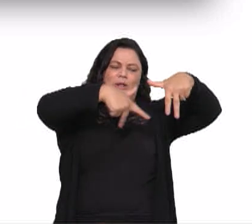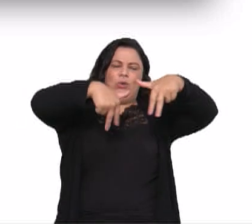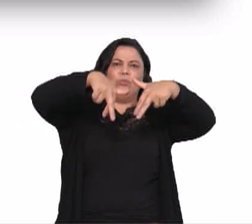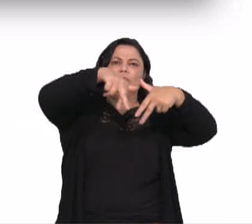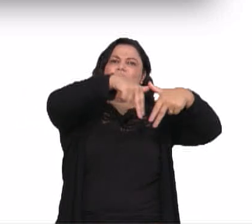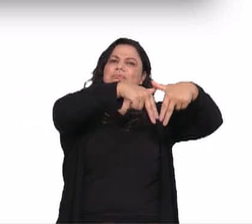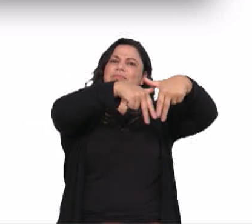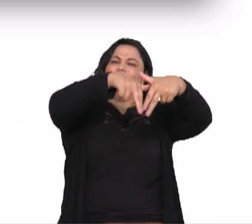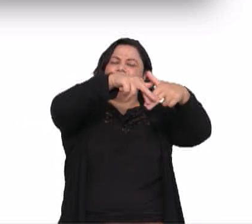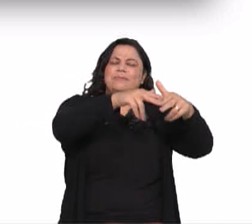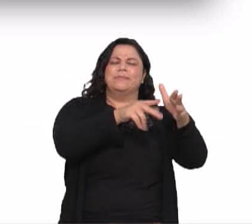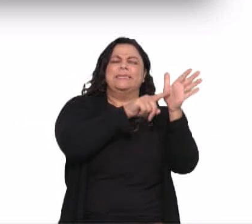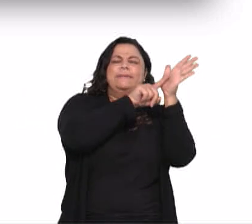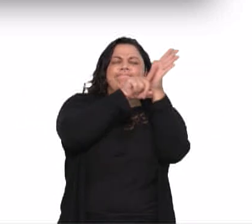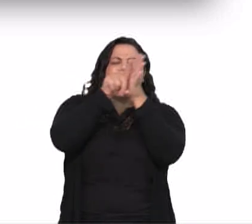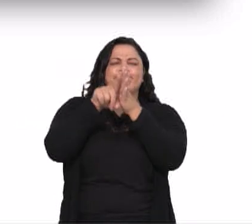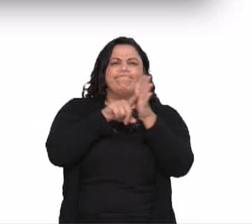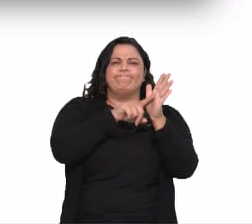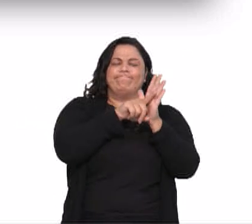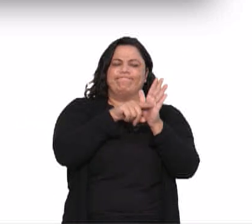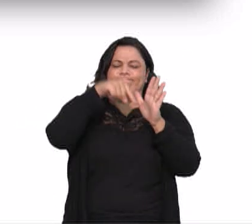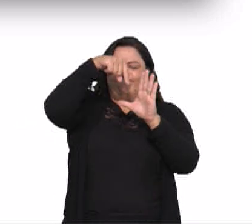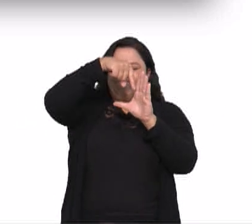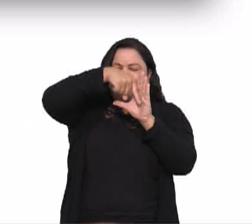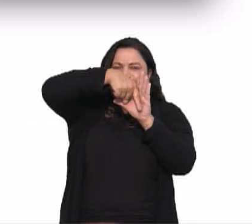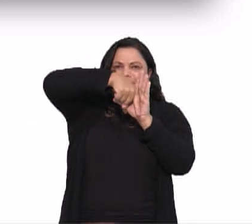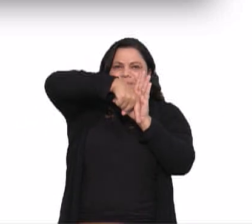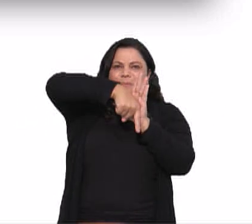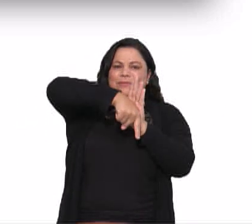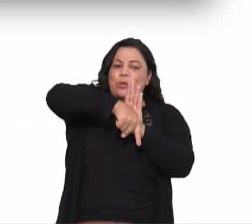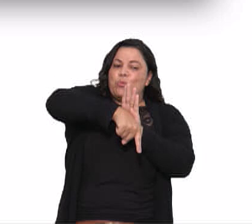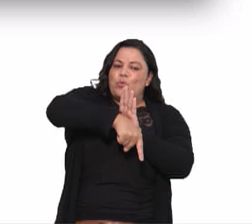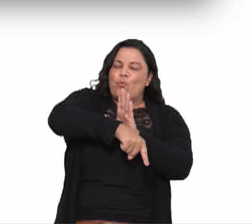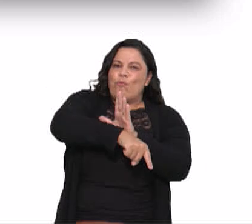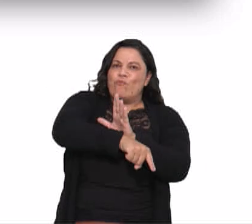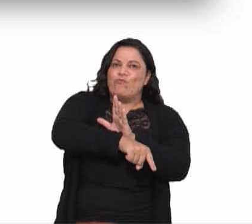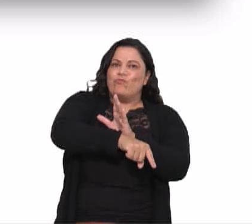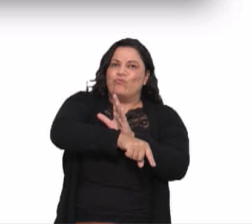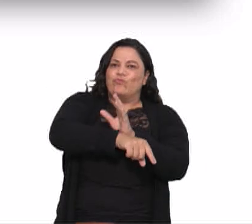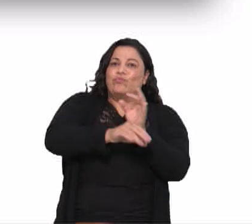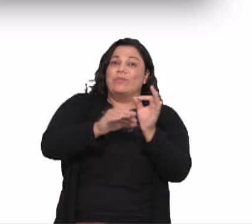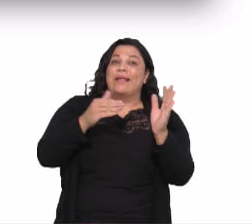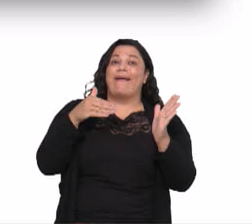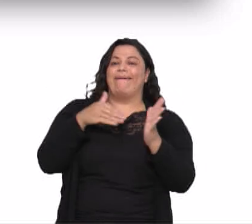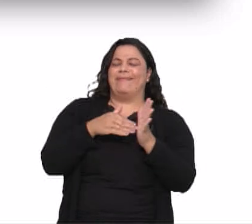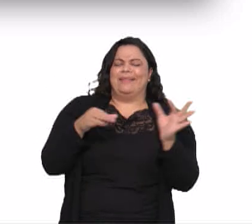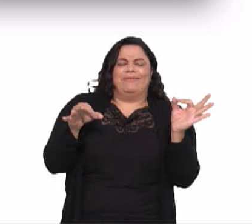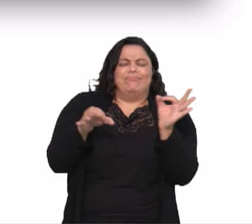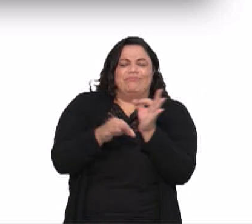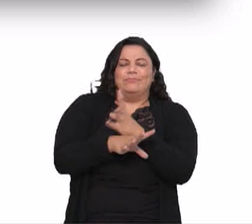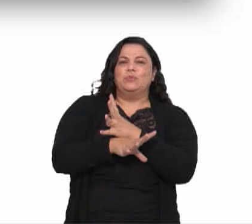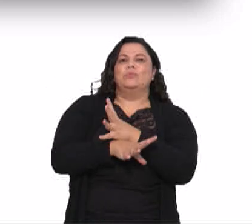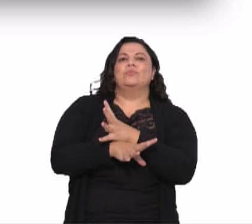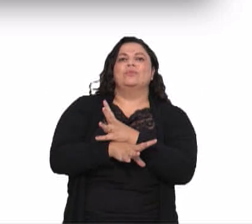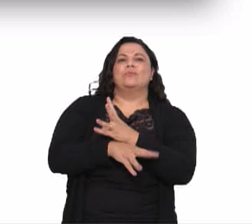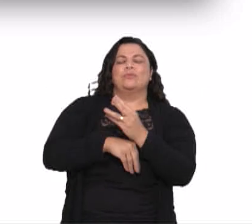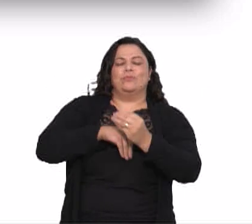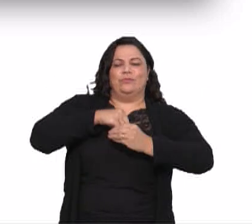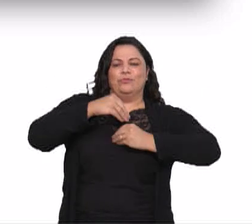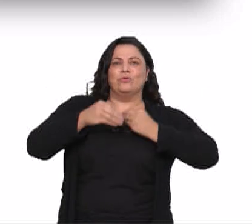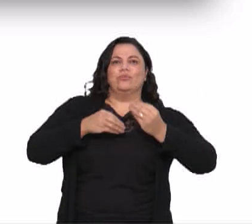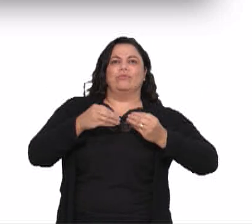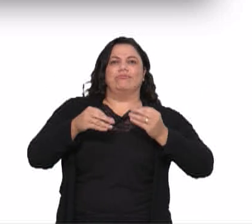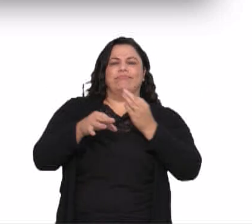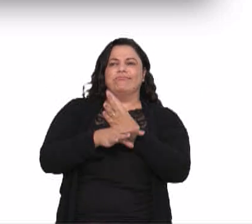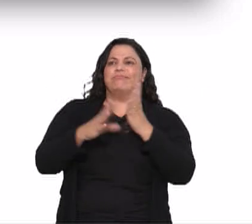para as belas ciências, até que das ciências acabe naquela ciência que de nada mais é senão daquele